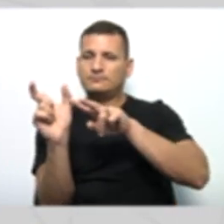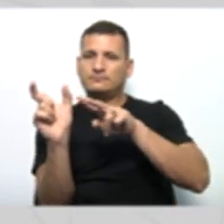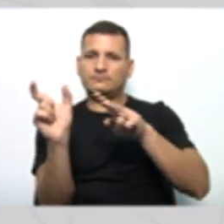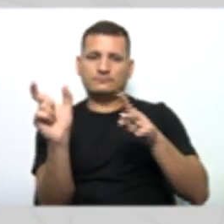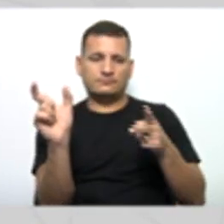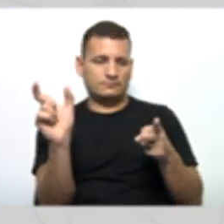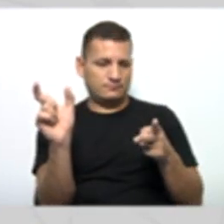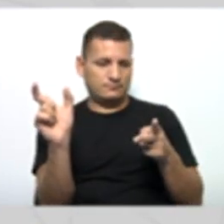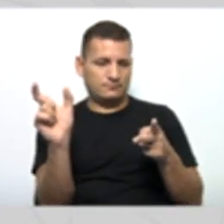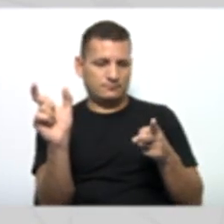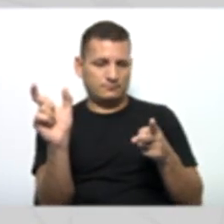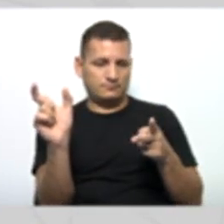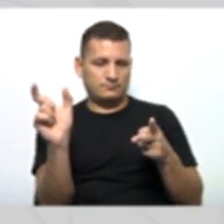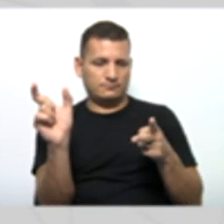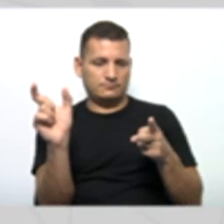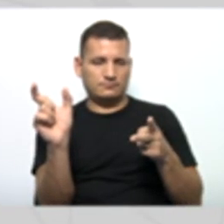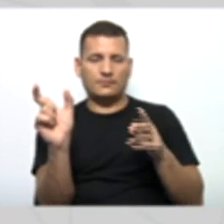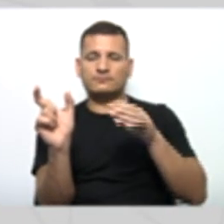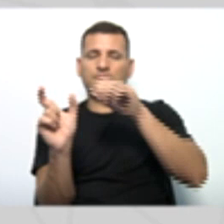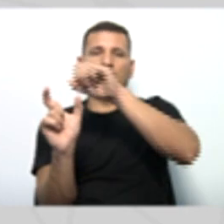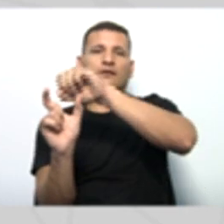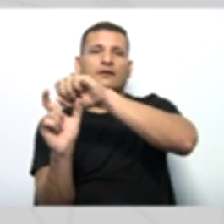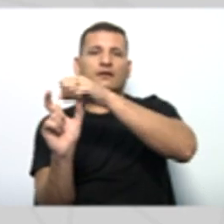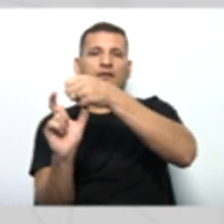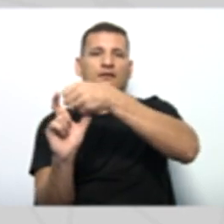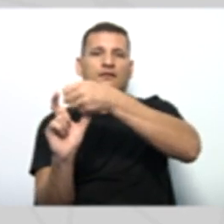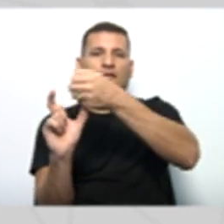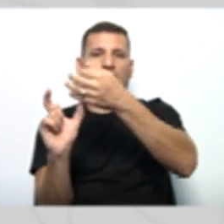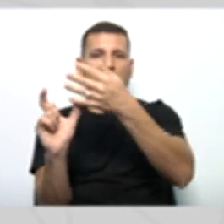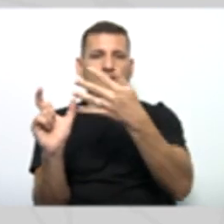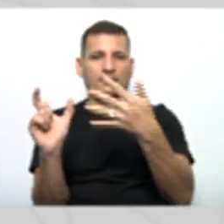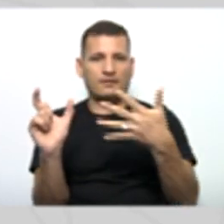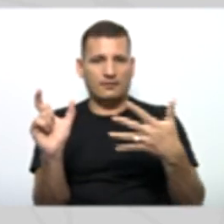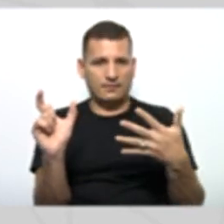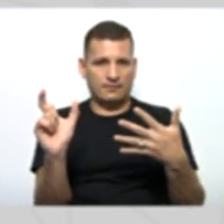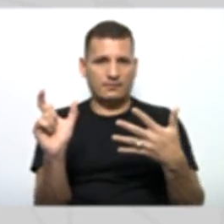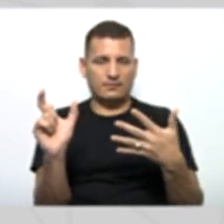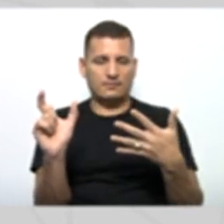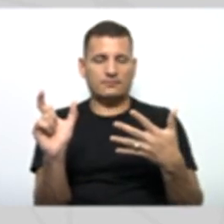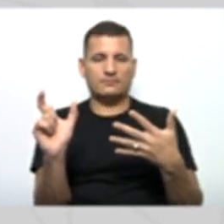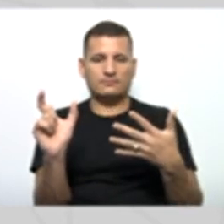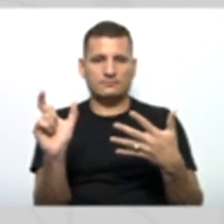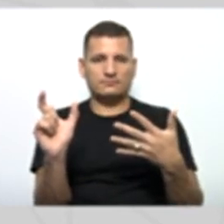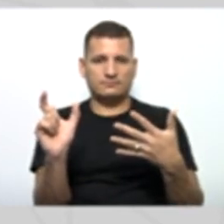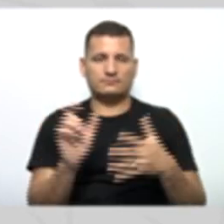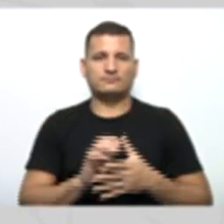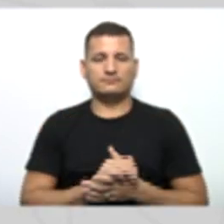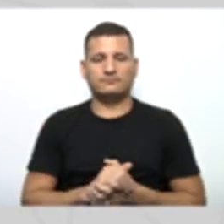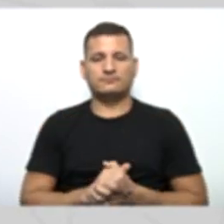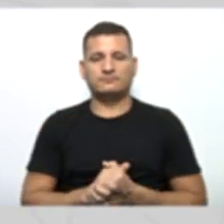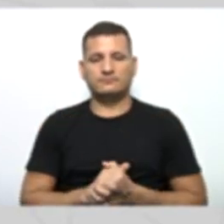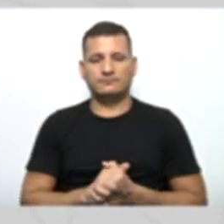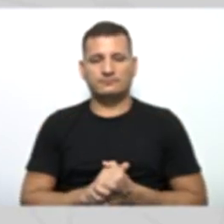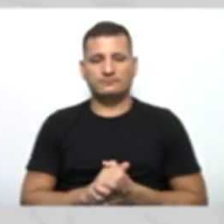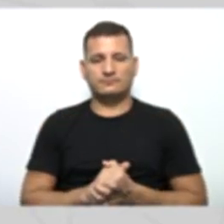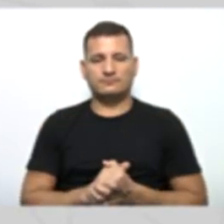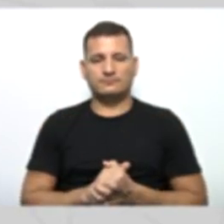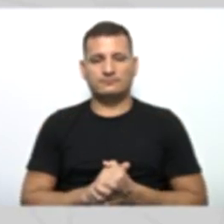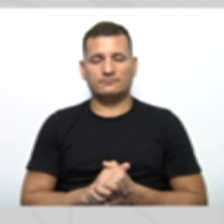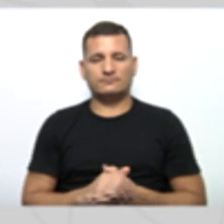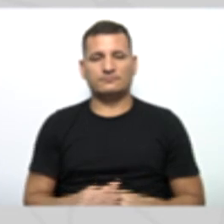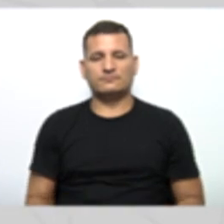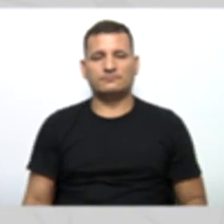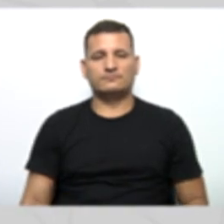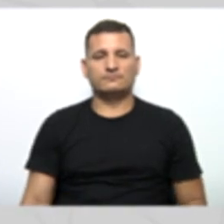outros casos de uso. Eu posso até voltar aqui, ó, por exemplo, vamos supor que seria o contrário,